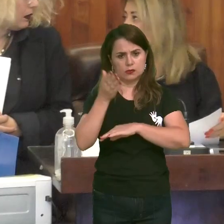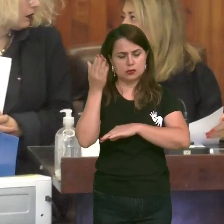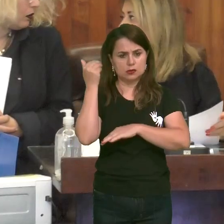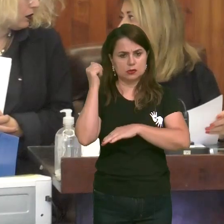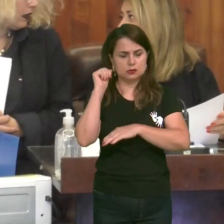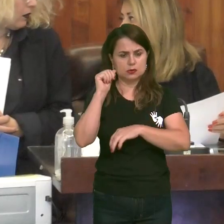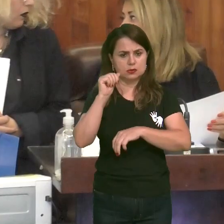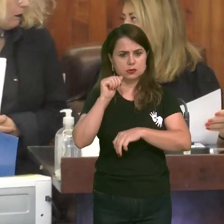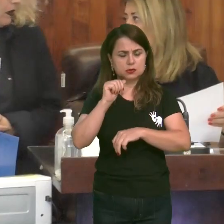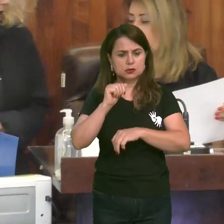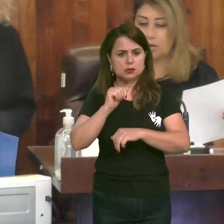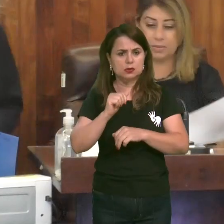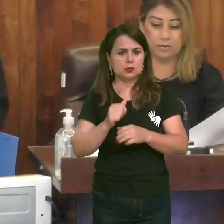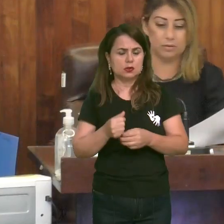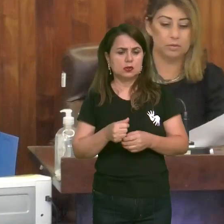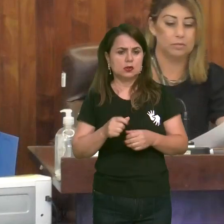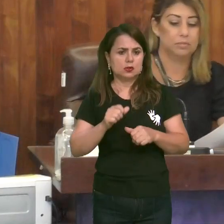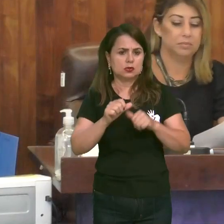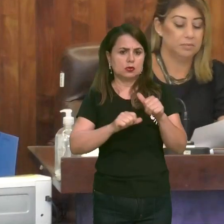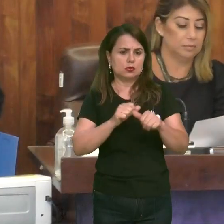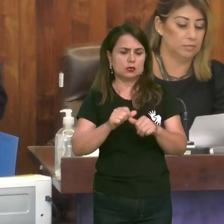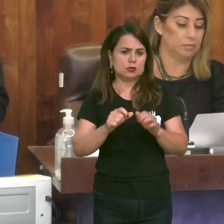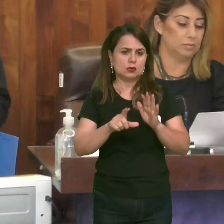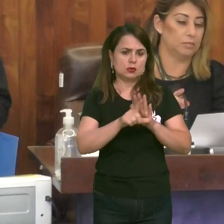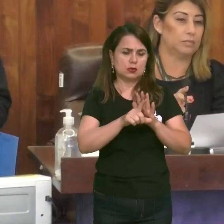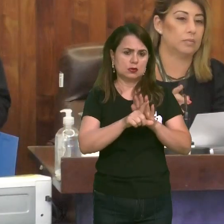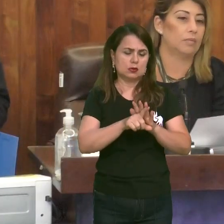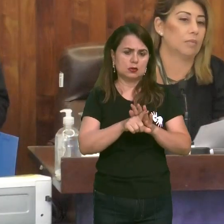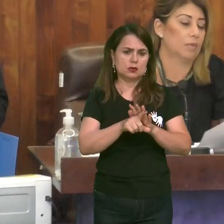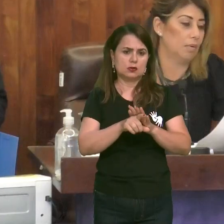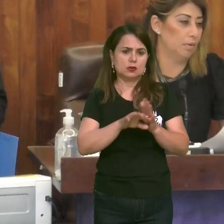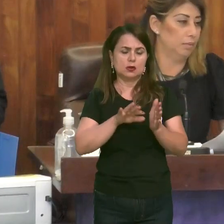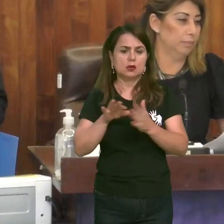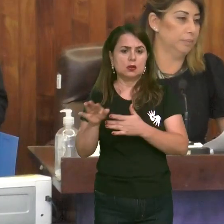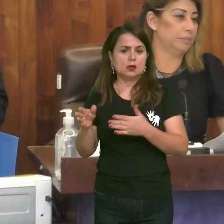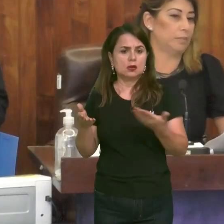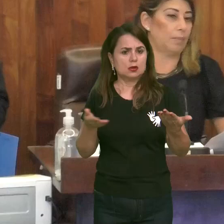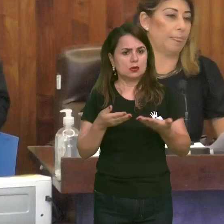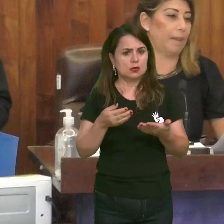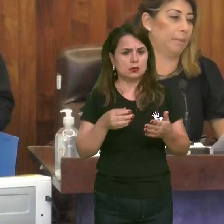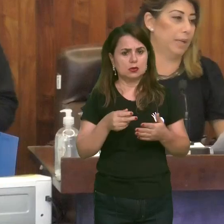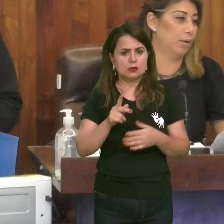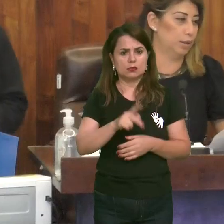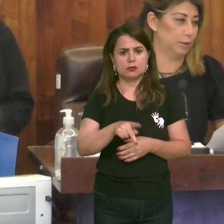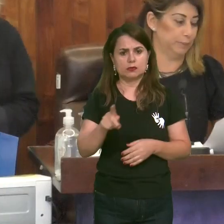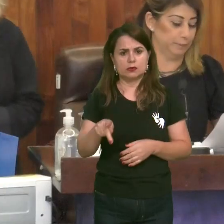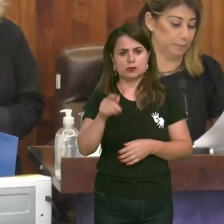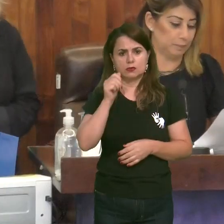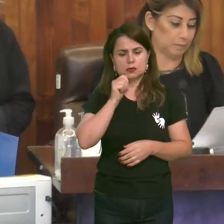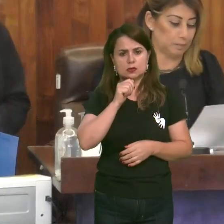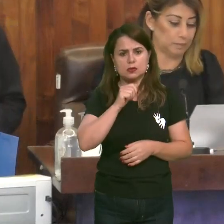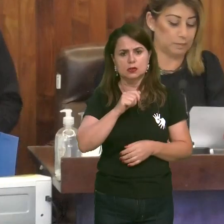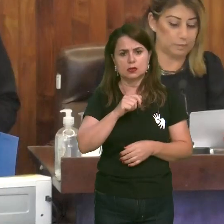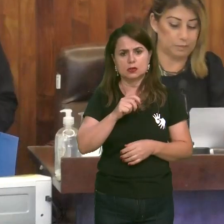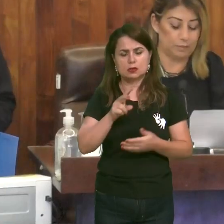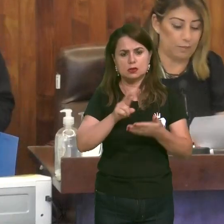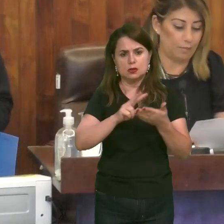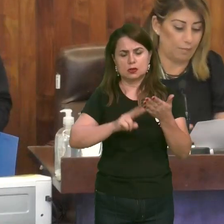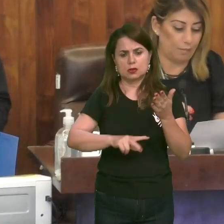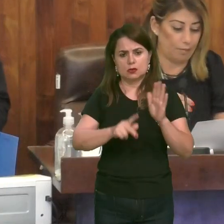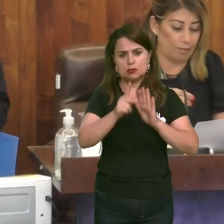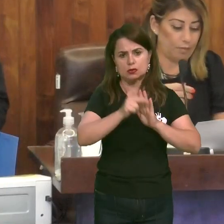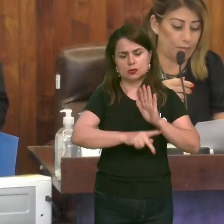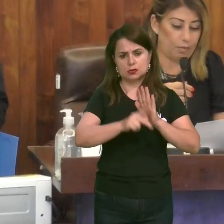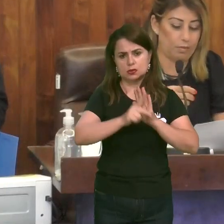na lei 8.795 2021 solicita a primeira secretária vereadora professora Daniela que faça a leitura